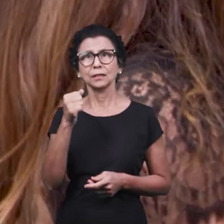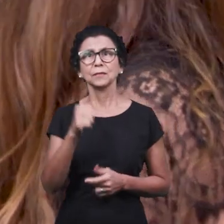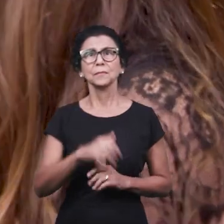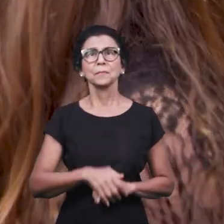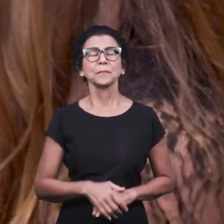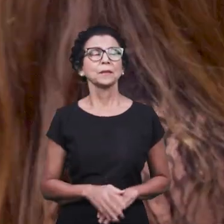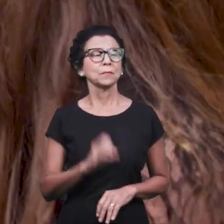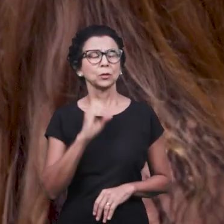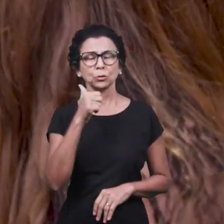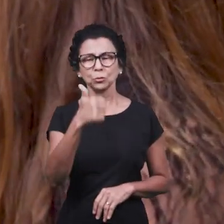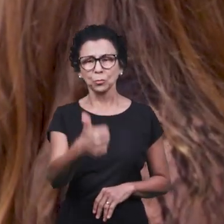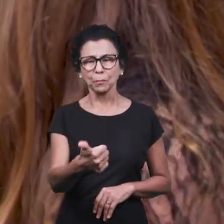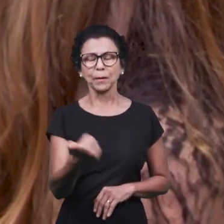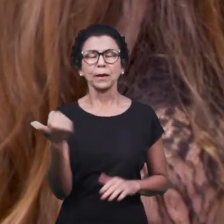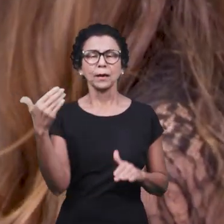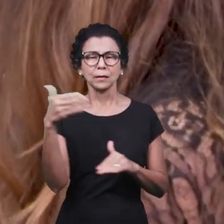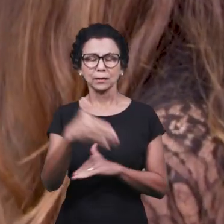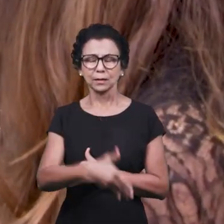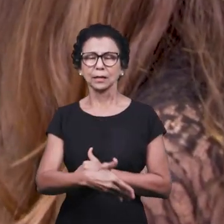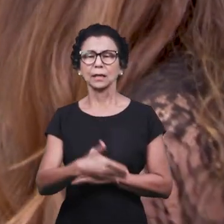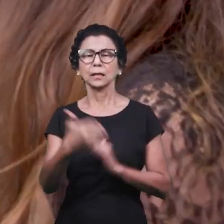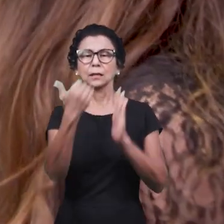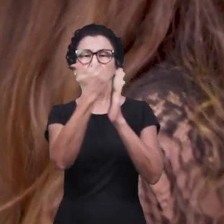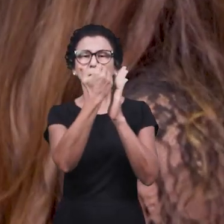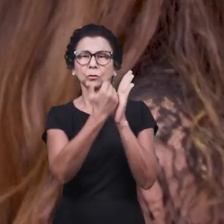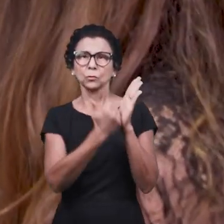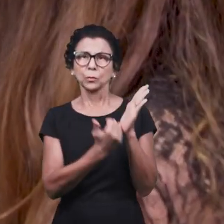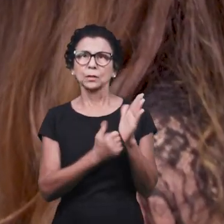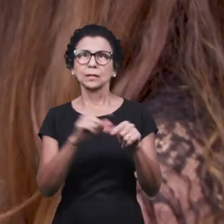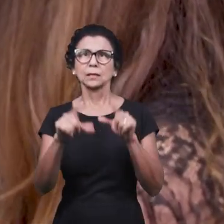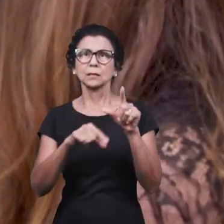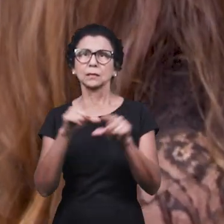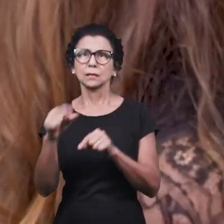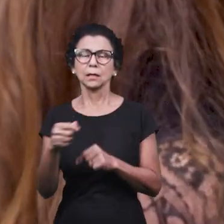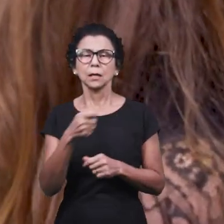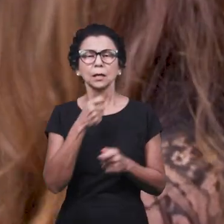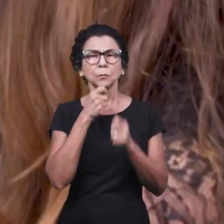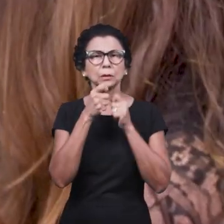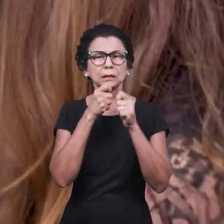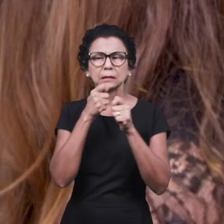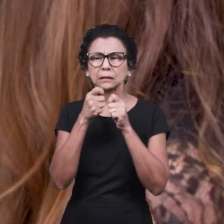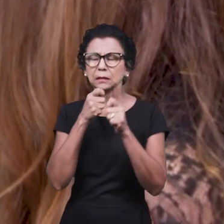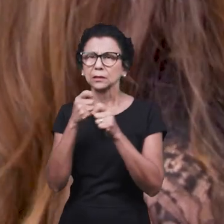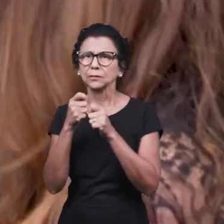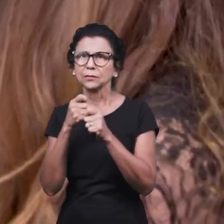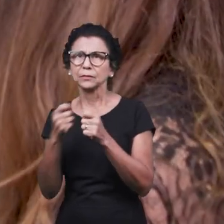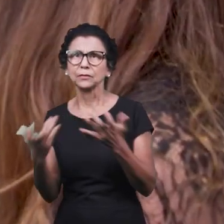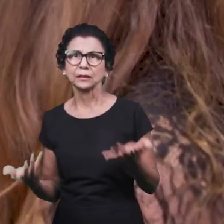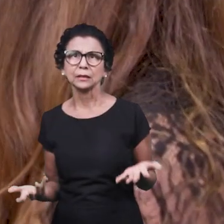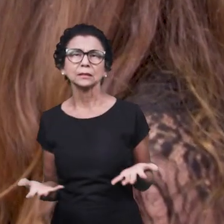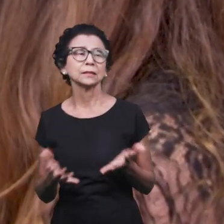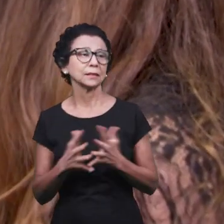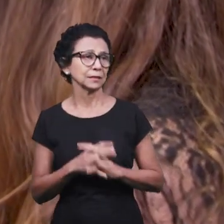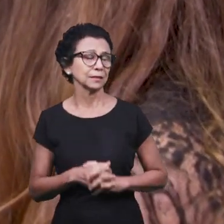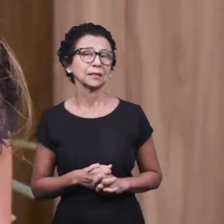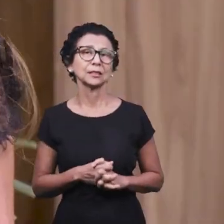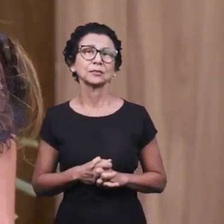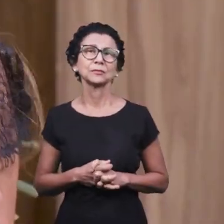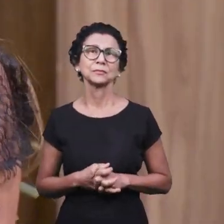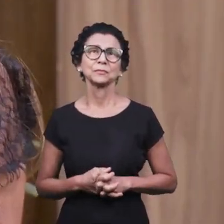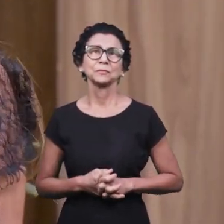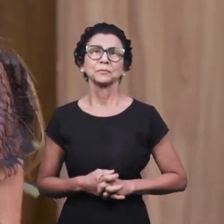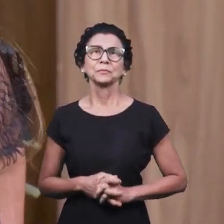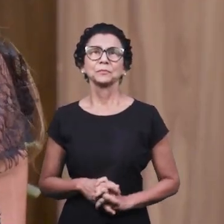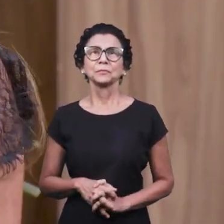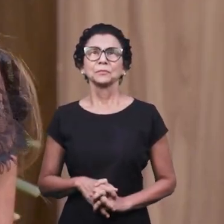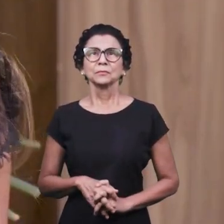bem, participei do processo de seleção, não é fácil, passa por muitas entrevistas, especialmente esse do Rotary. Claro que não é a única